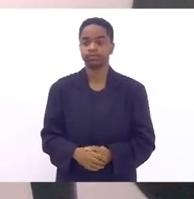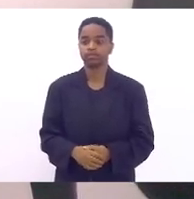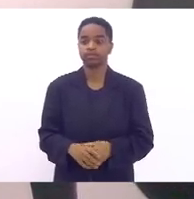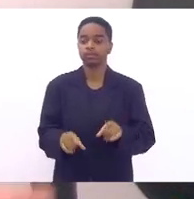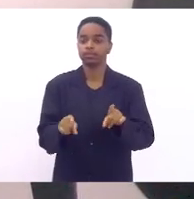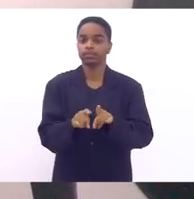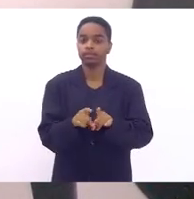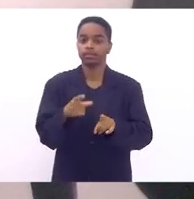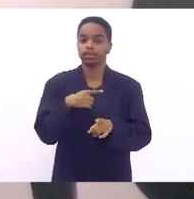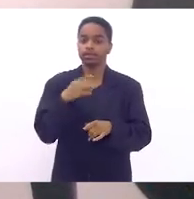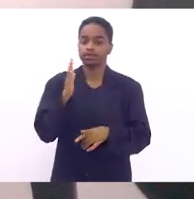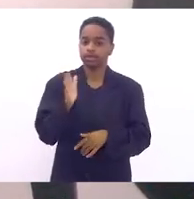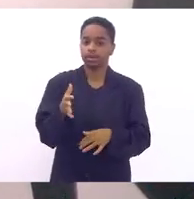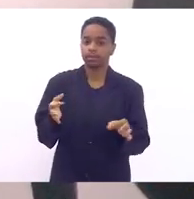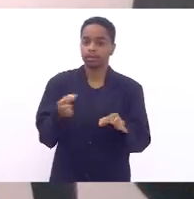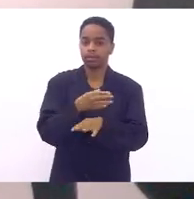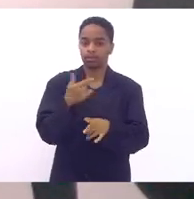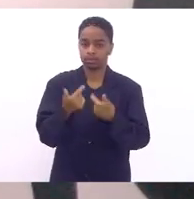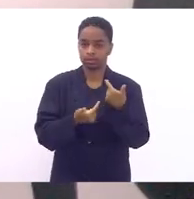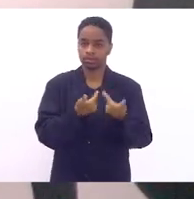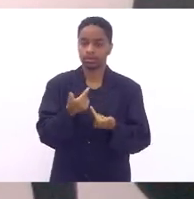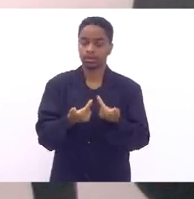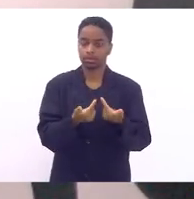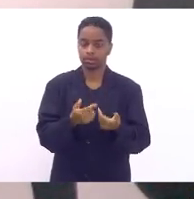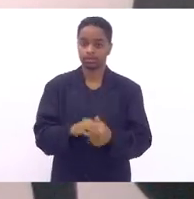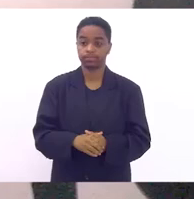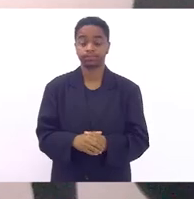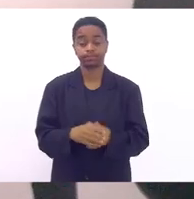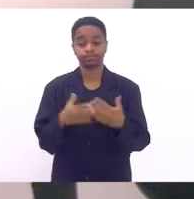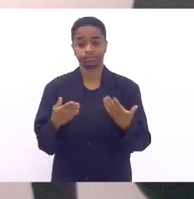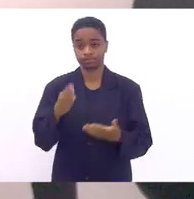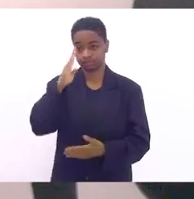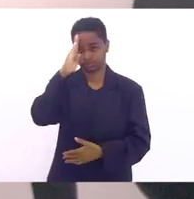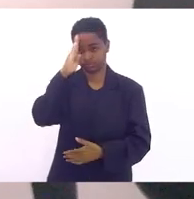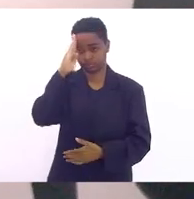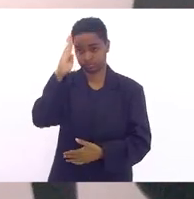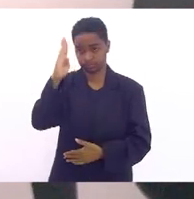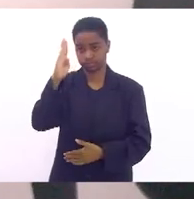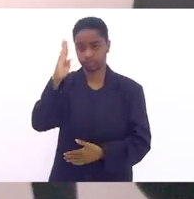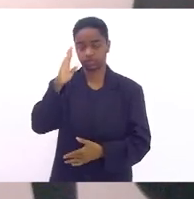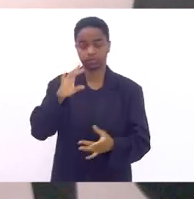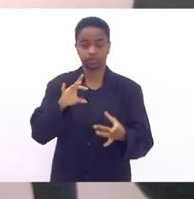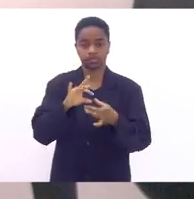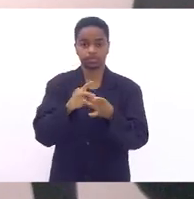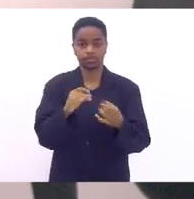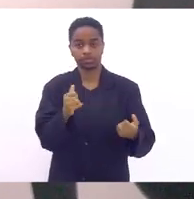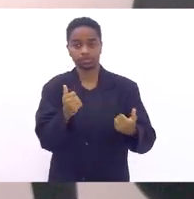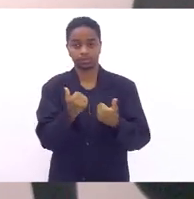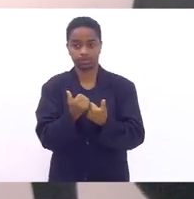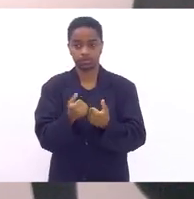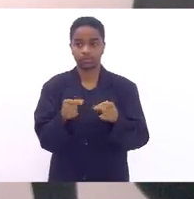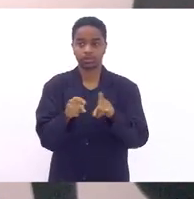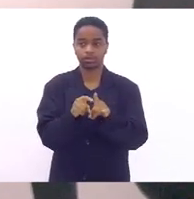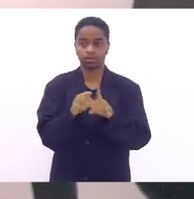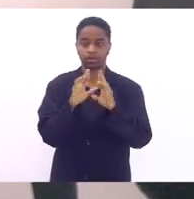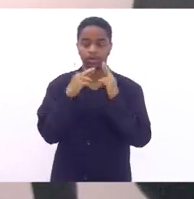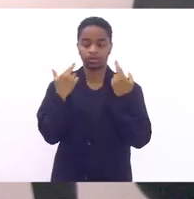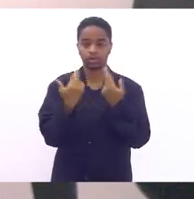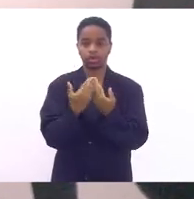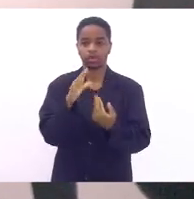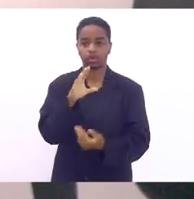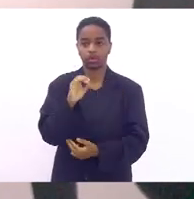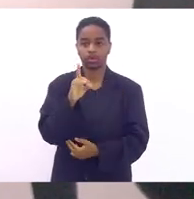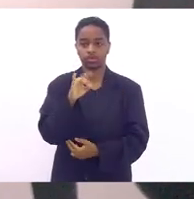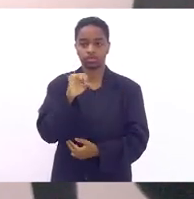com o trabalho pronto para ele né Eh então é fundamental essa soma de esforços a reunião com a codin também aqui